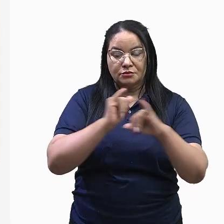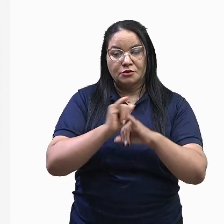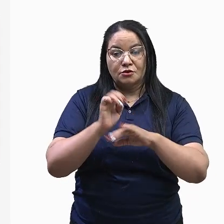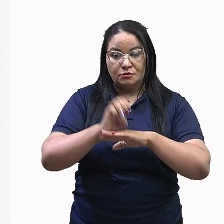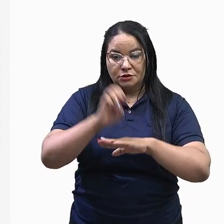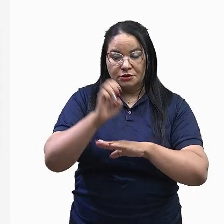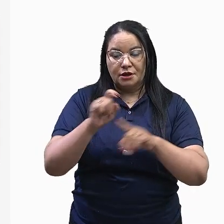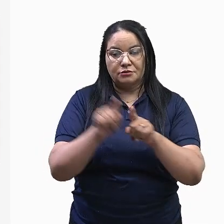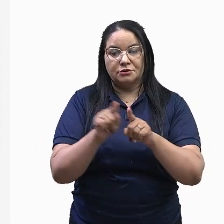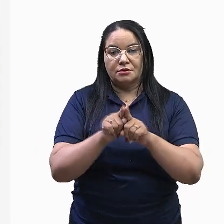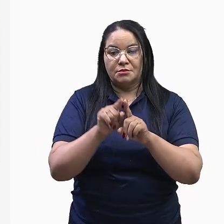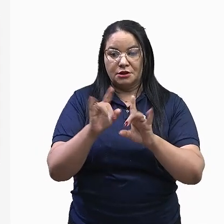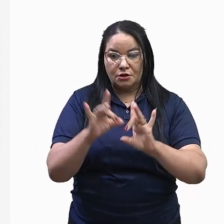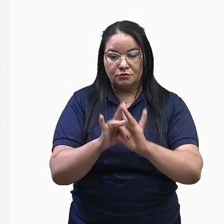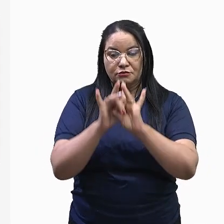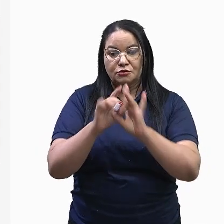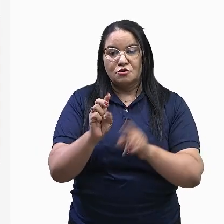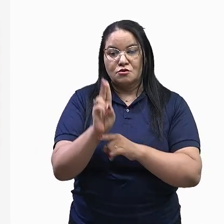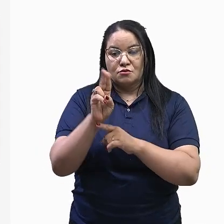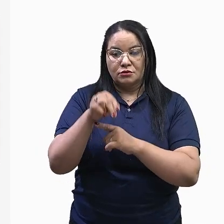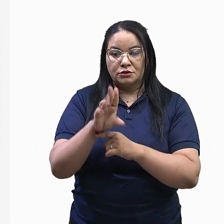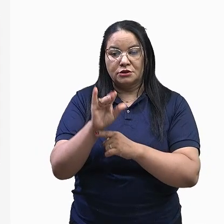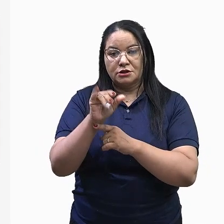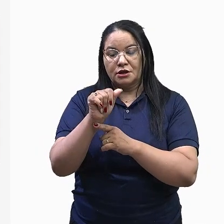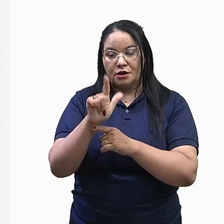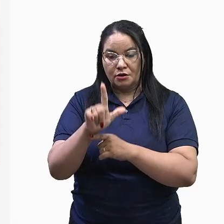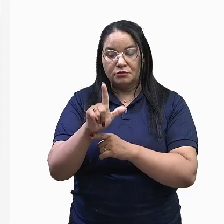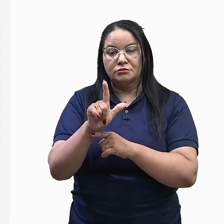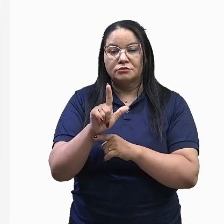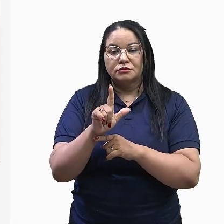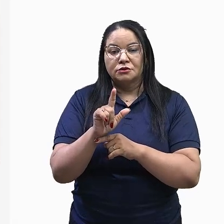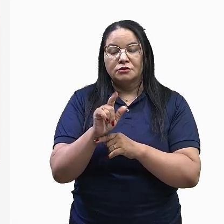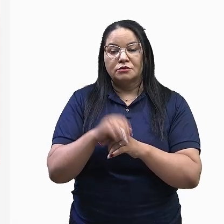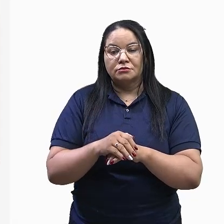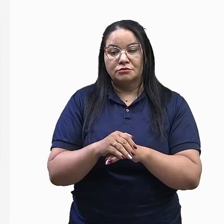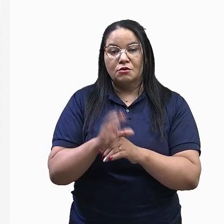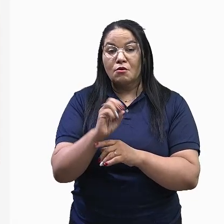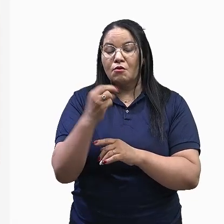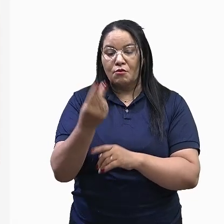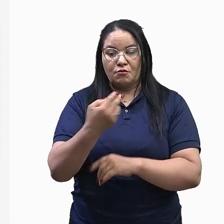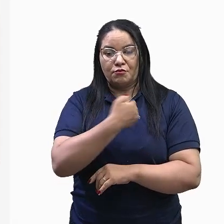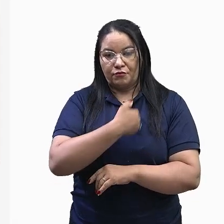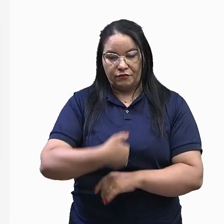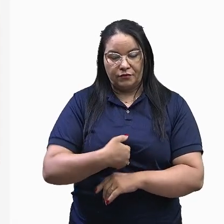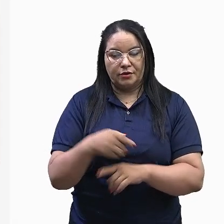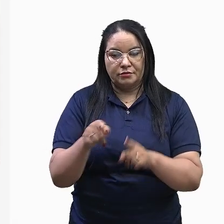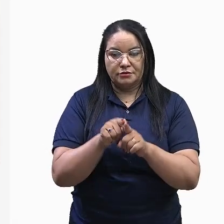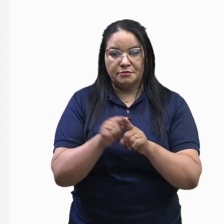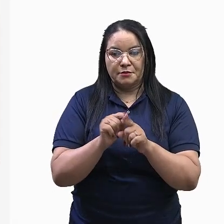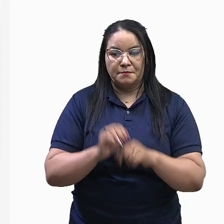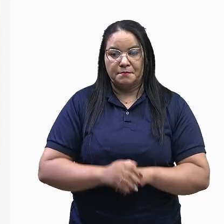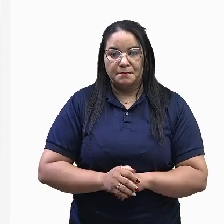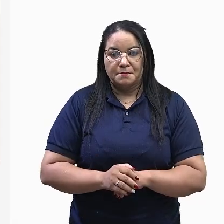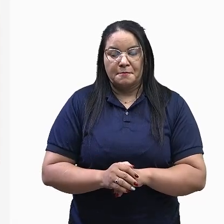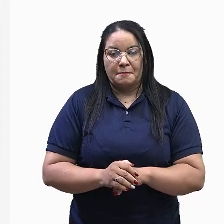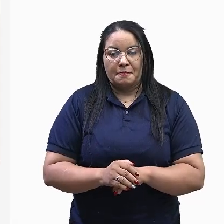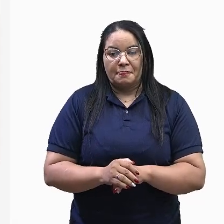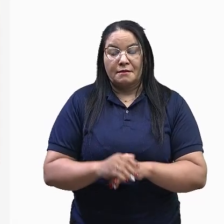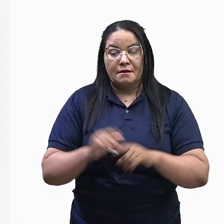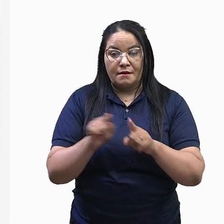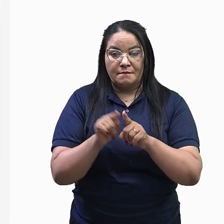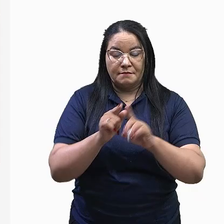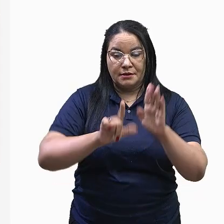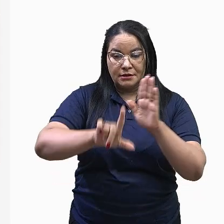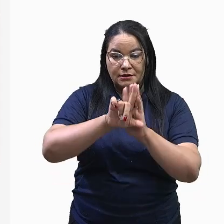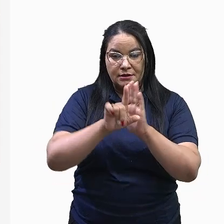União. Então, são 3 esferas aí, né, que essas leis, quando elas são aprovadas,